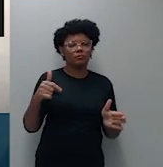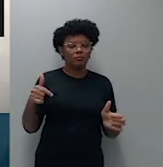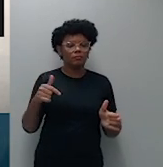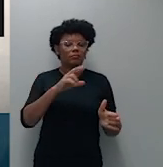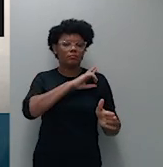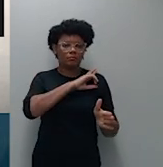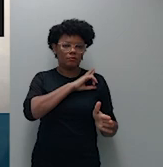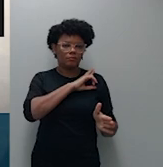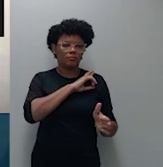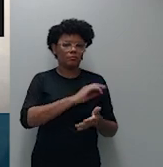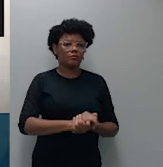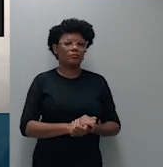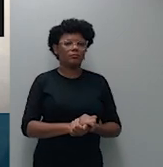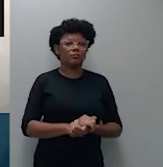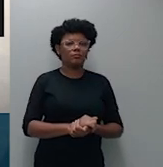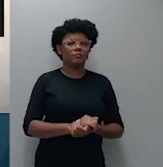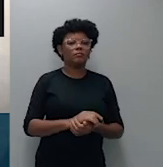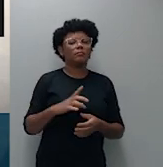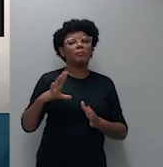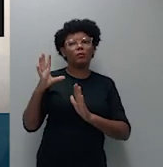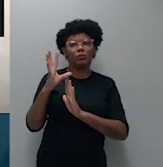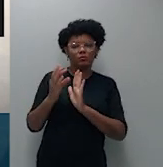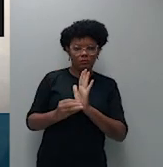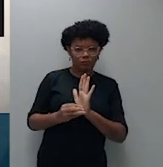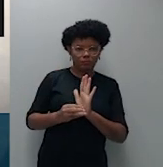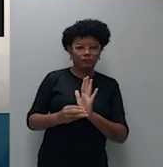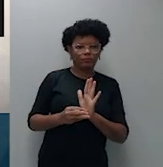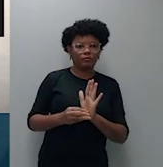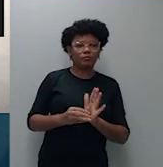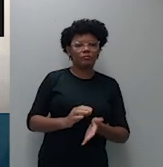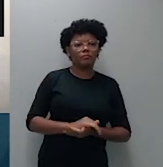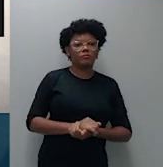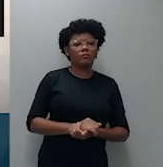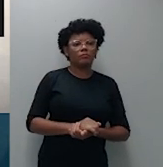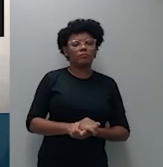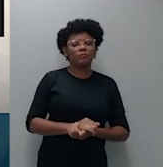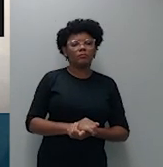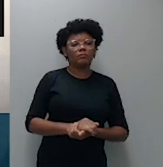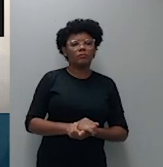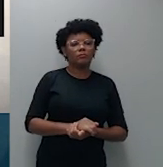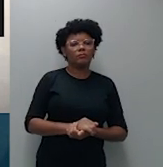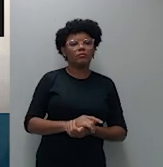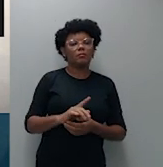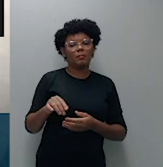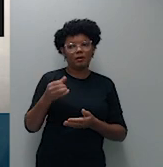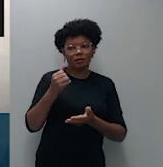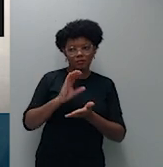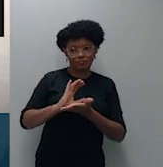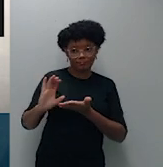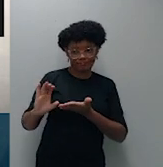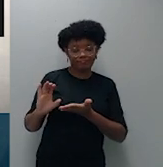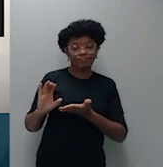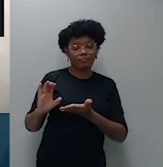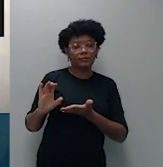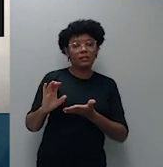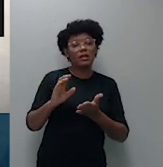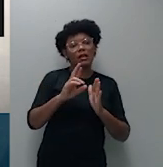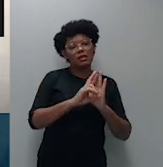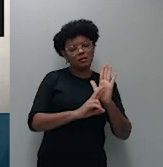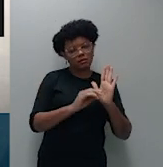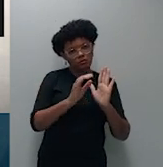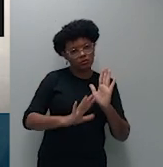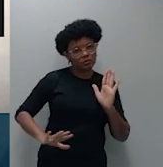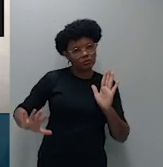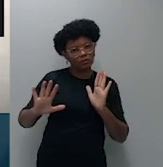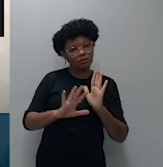pelo conteúdo para a indenização para que isso